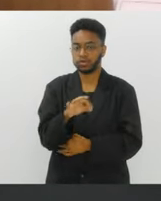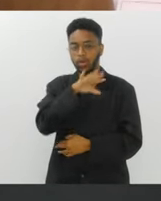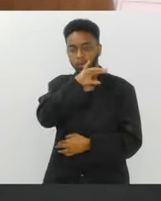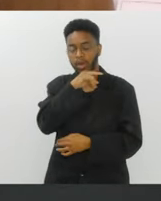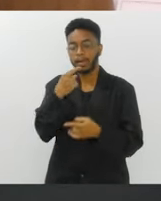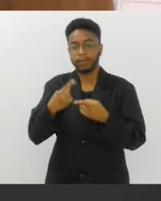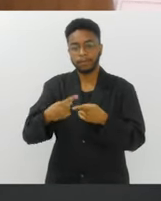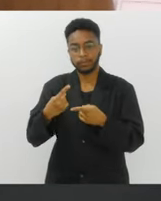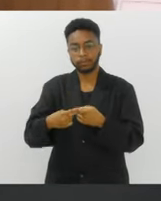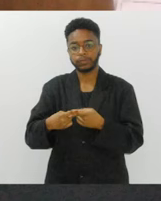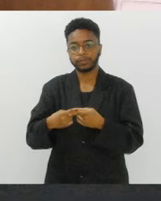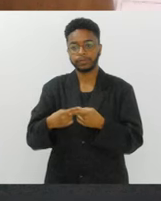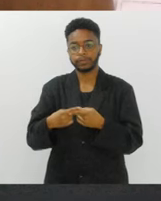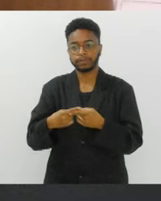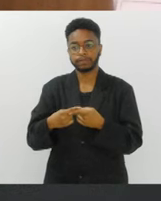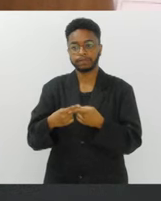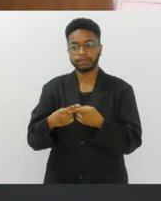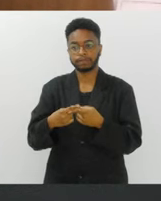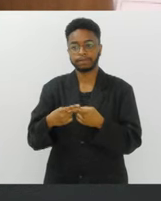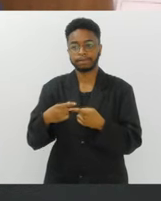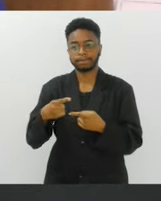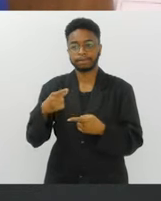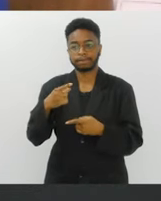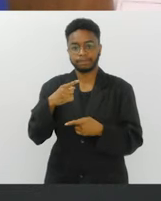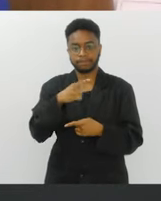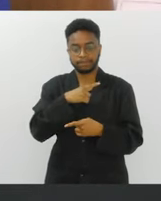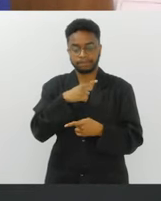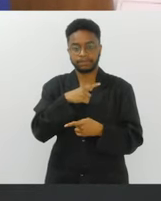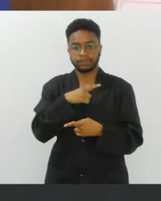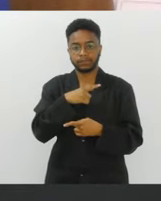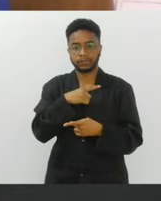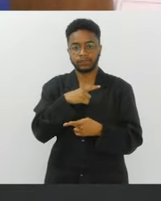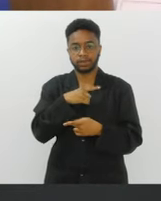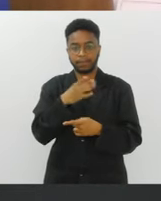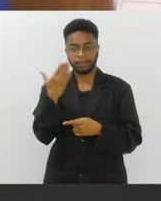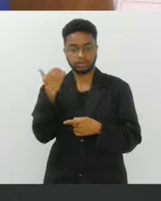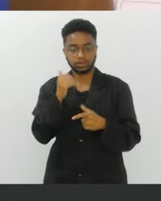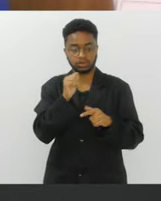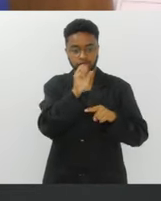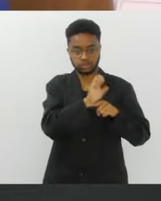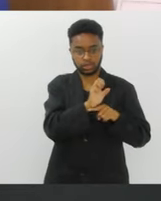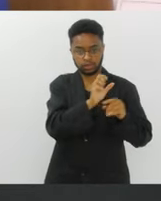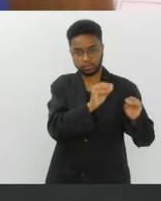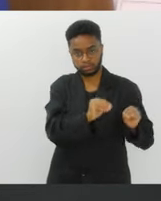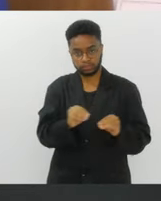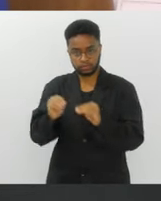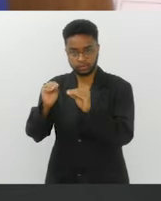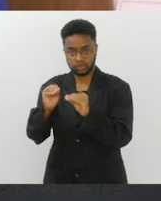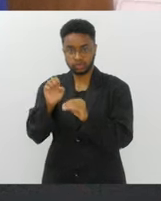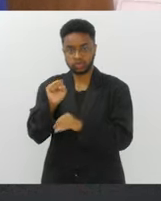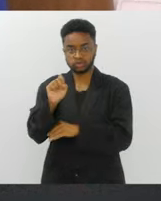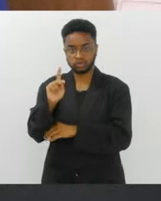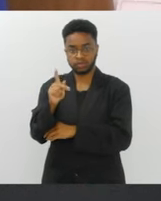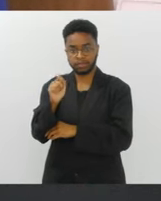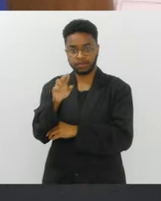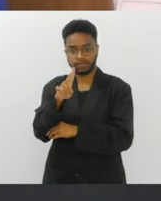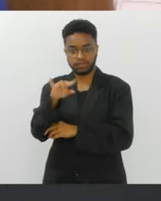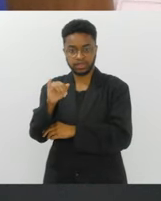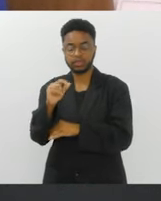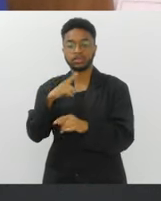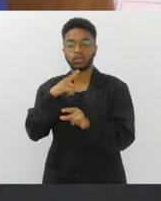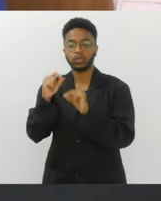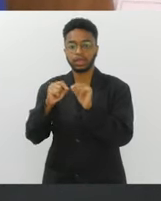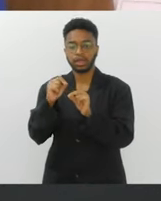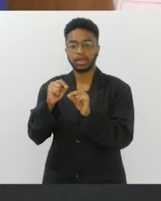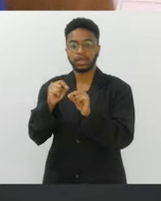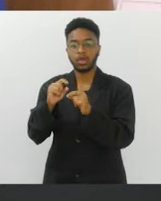nós temos, nós tivemos, quando passamos do Estado para a Supervia, chamada sucessão trabalhista.